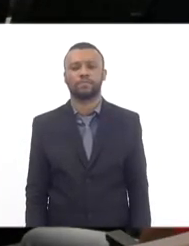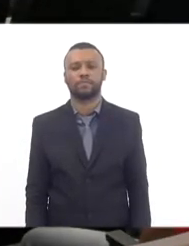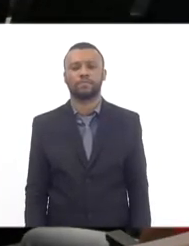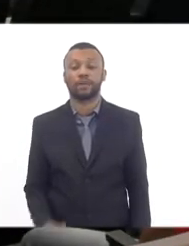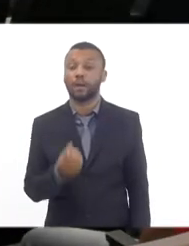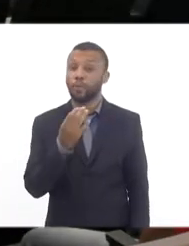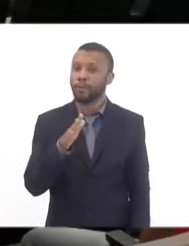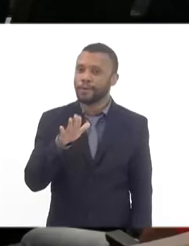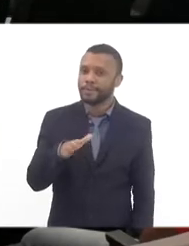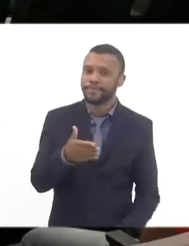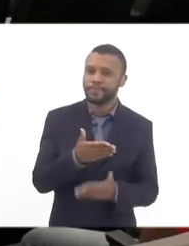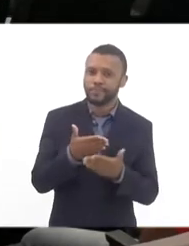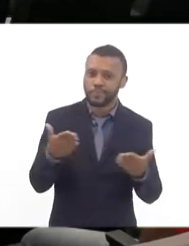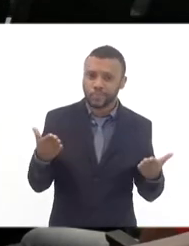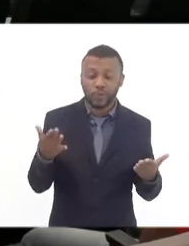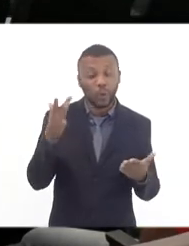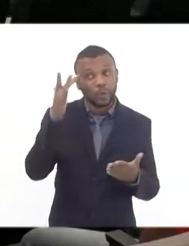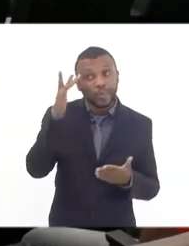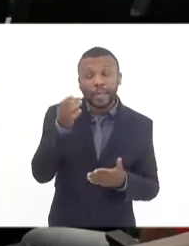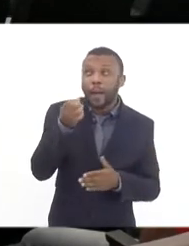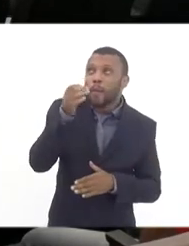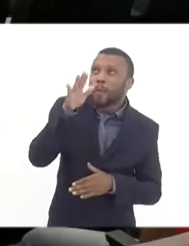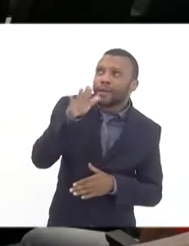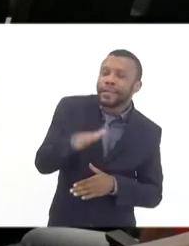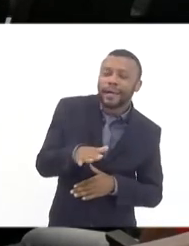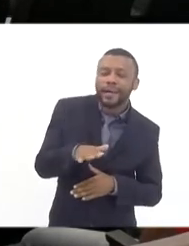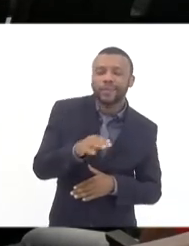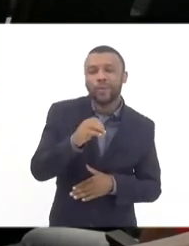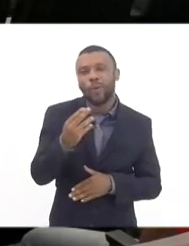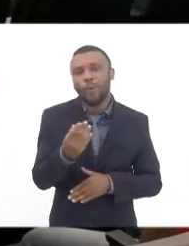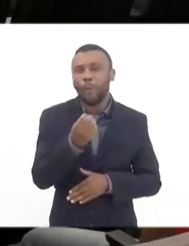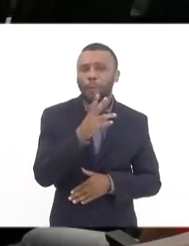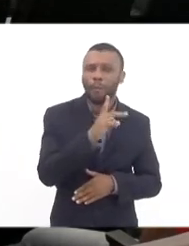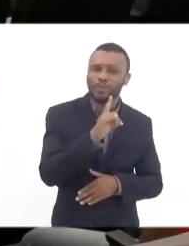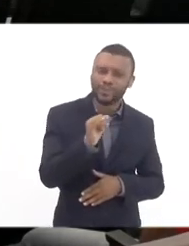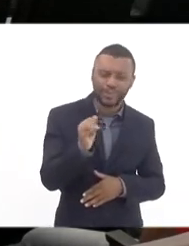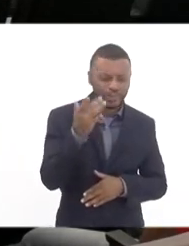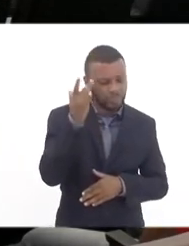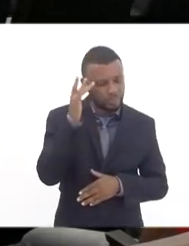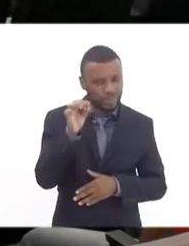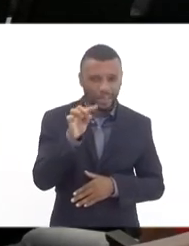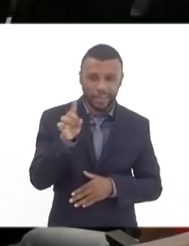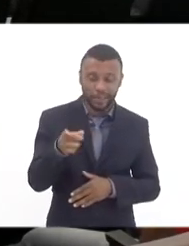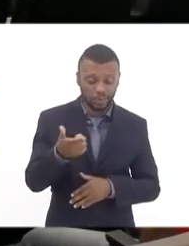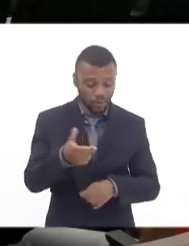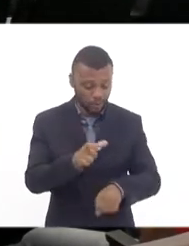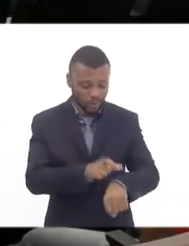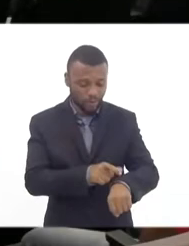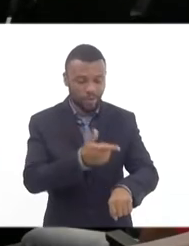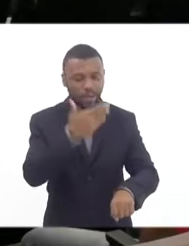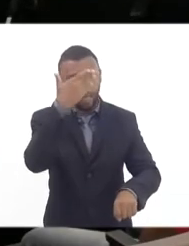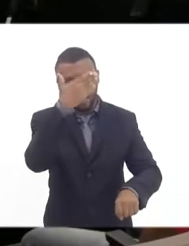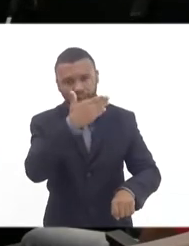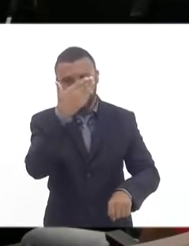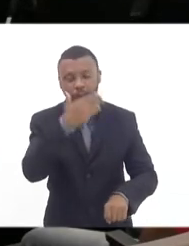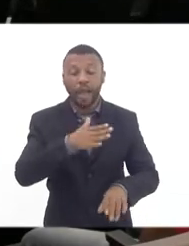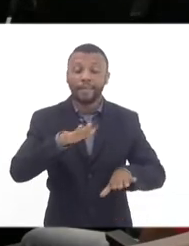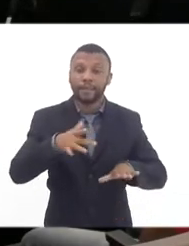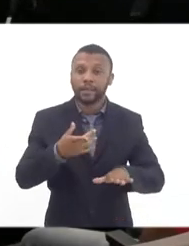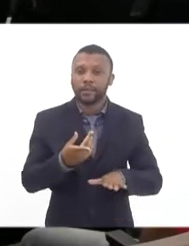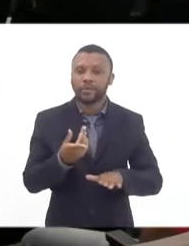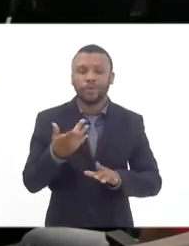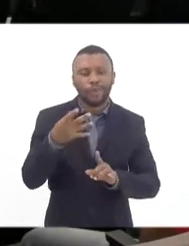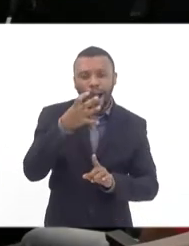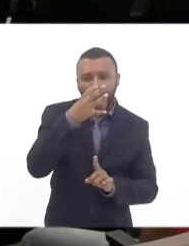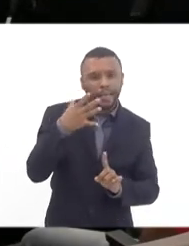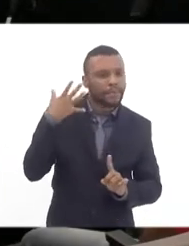Boa tarde a todos. Não sei se já é boa tarde. É boa tarde ou bom dia? Boa tarde, né? Estou sem relógio. Quando eu saio assim, eu desligo o celular,